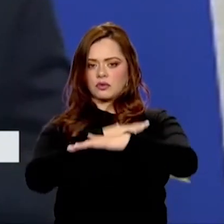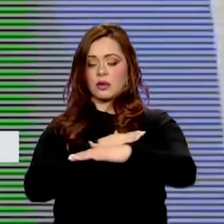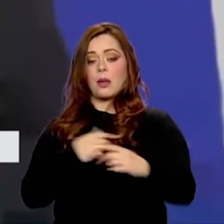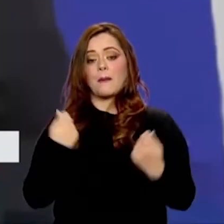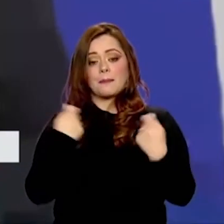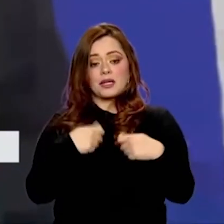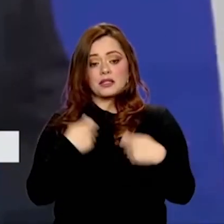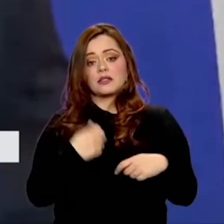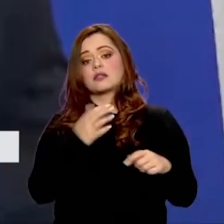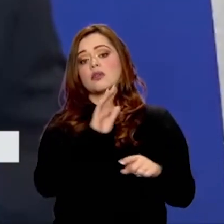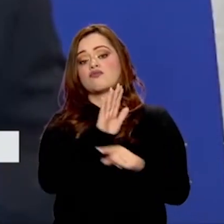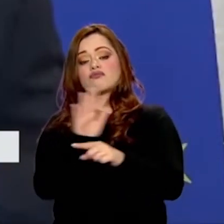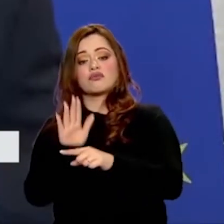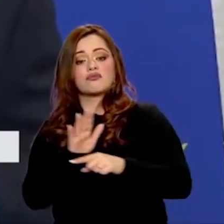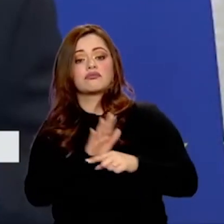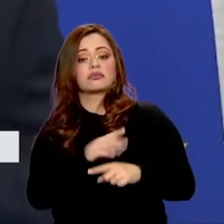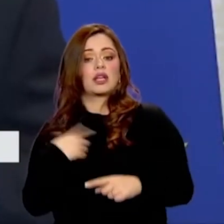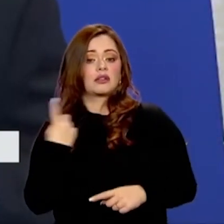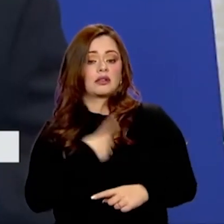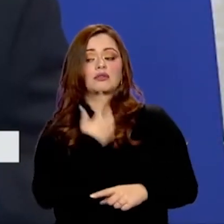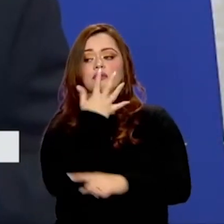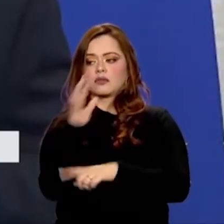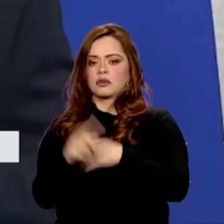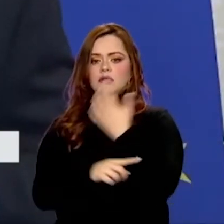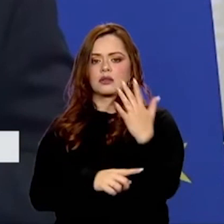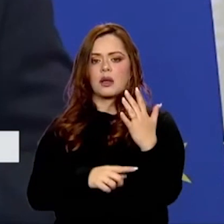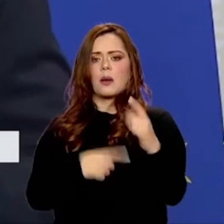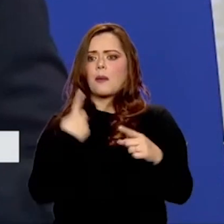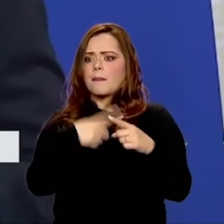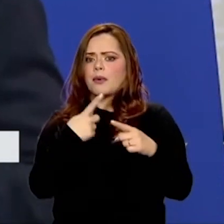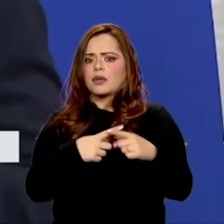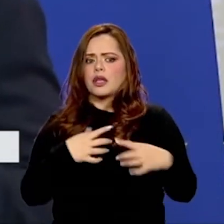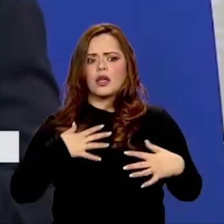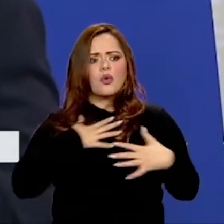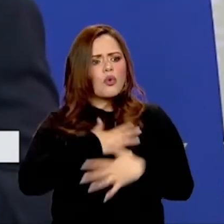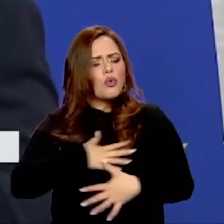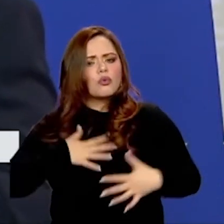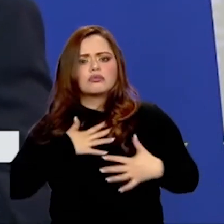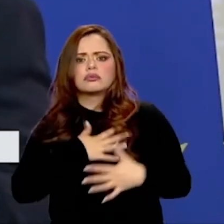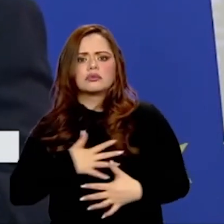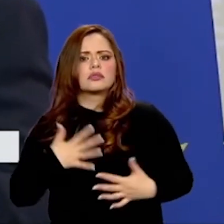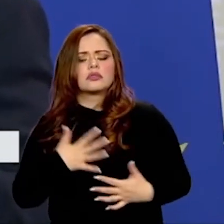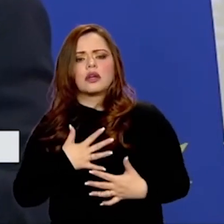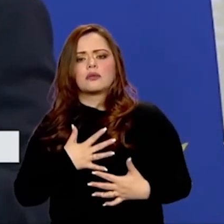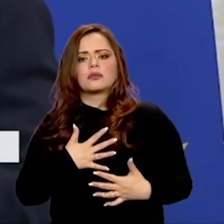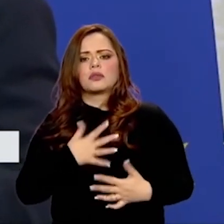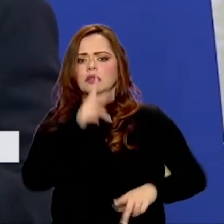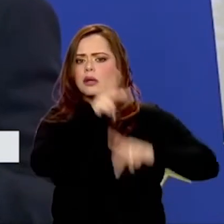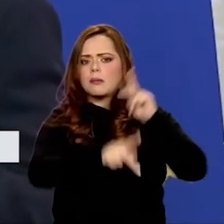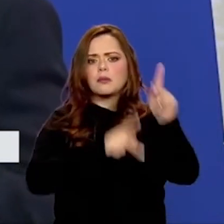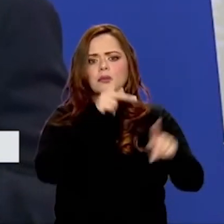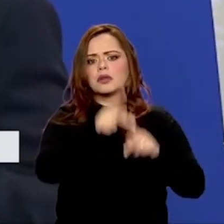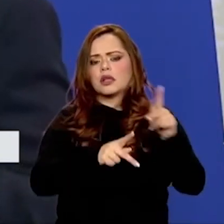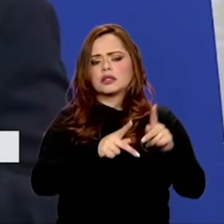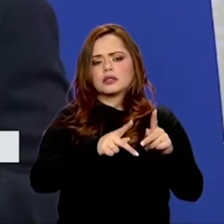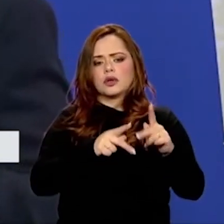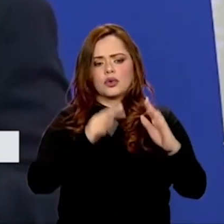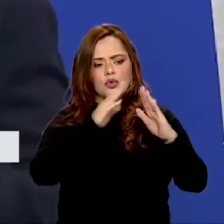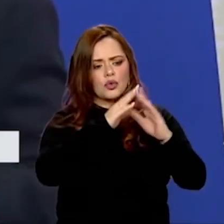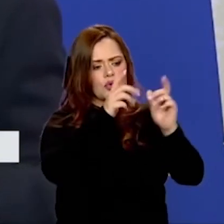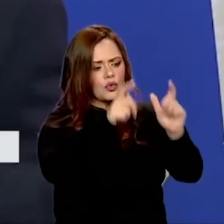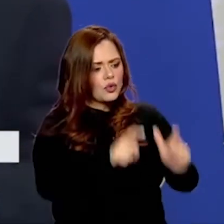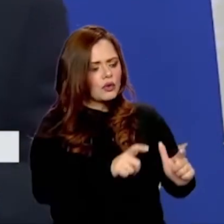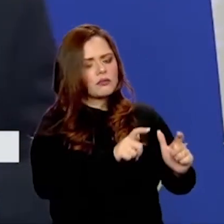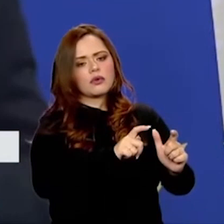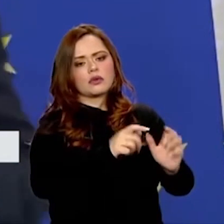nossa floresta porque nós gostamos de nós. Nós gostamos do nosso povo que mora na Amazônia. Nós queremos que os indígenas sejam